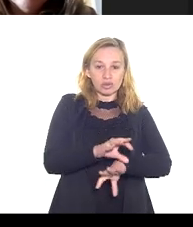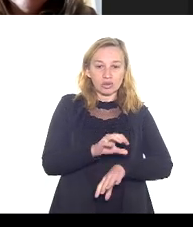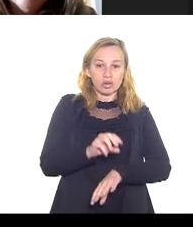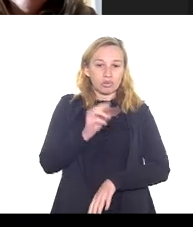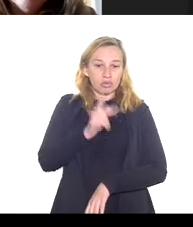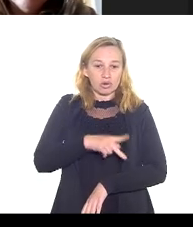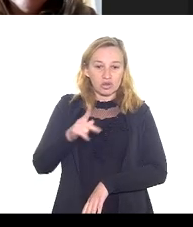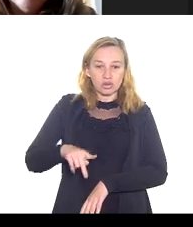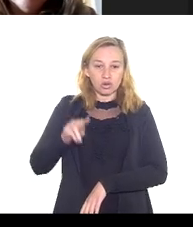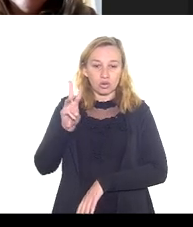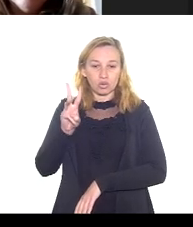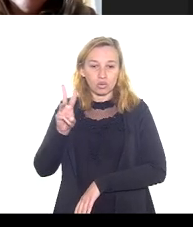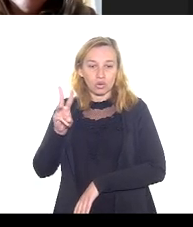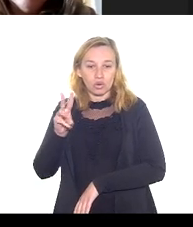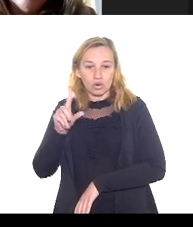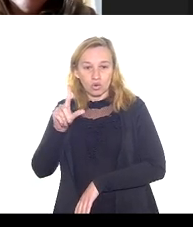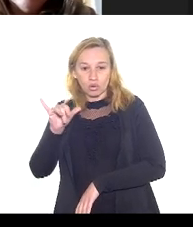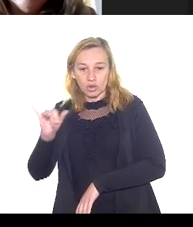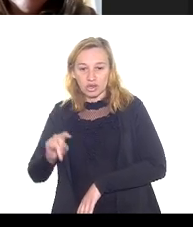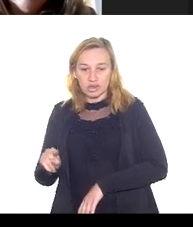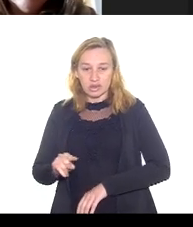Mansur.